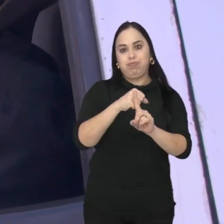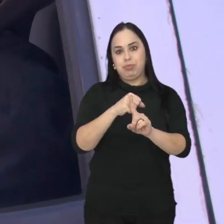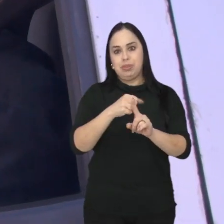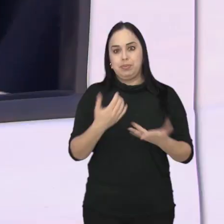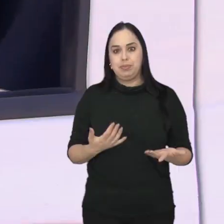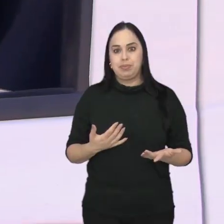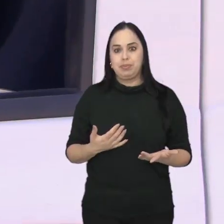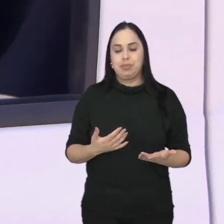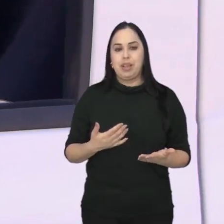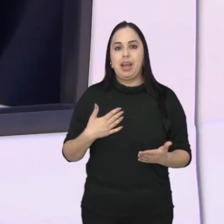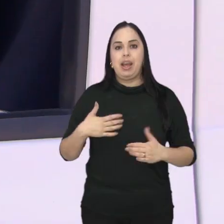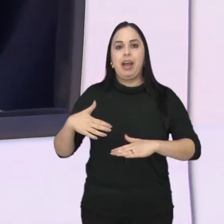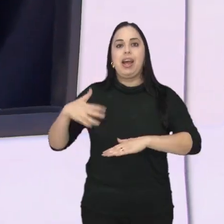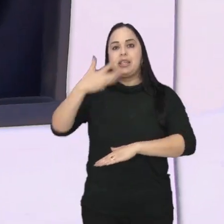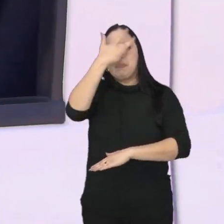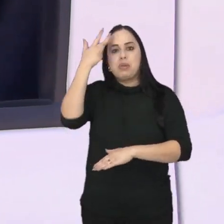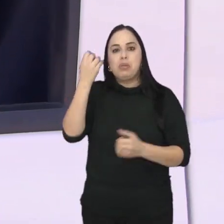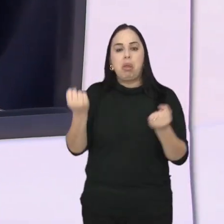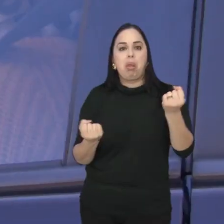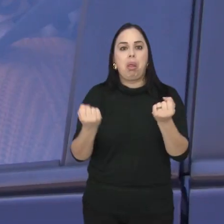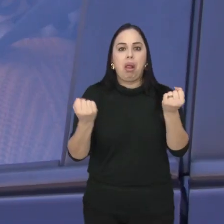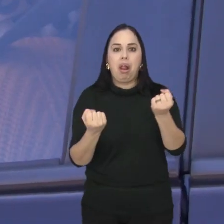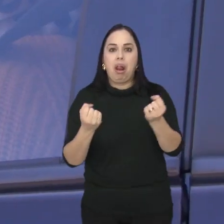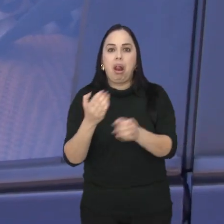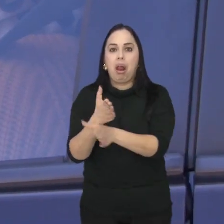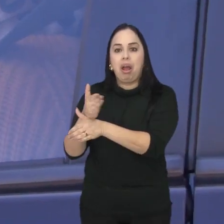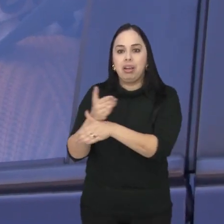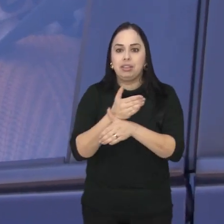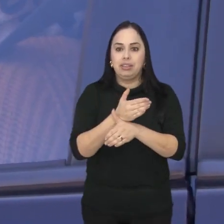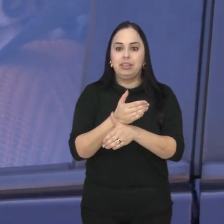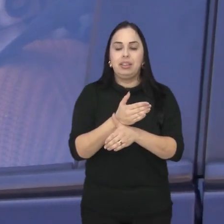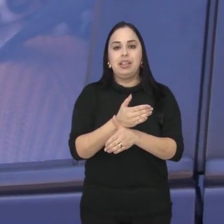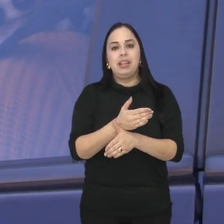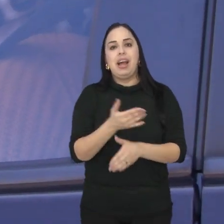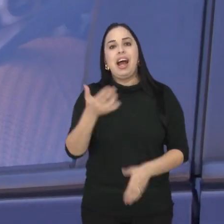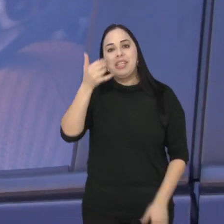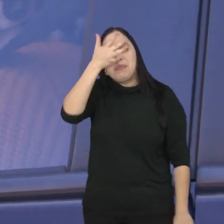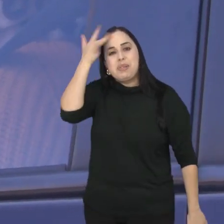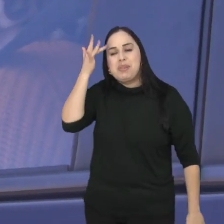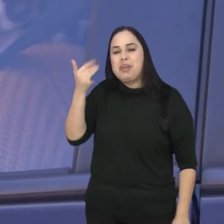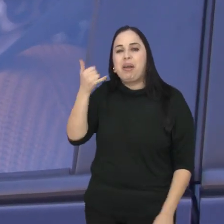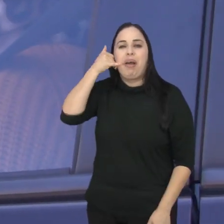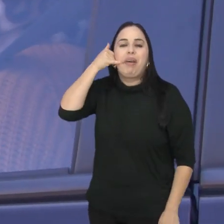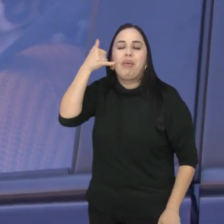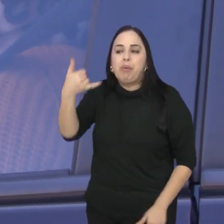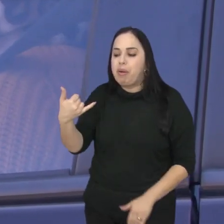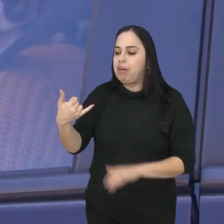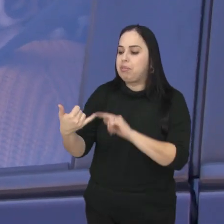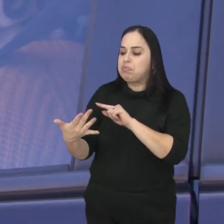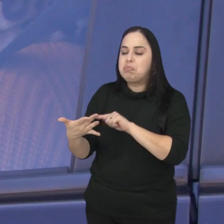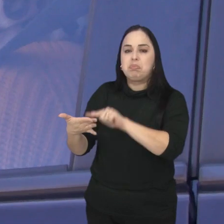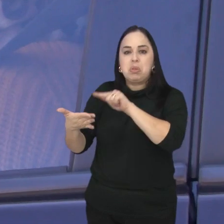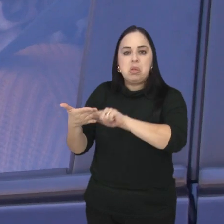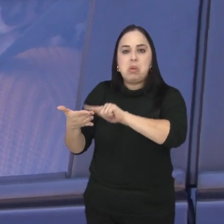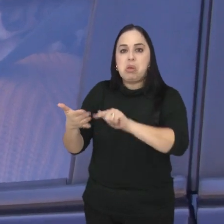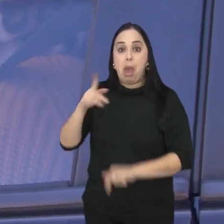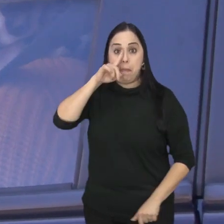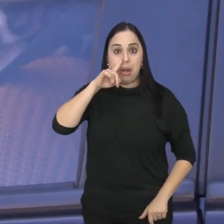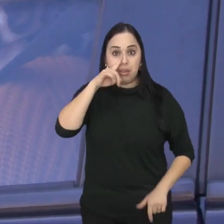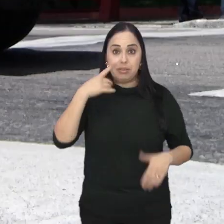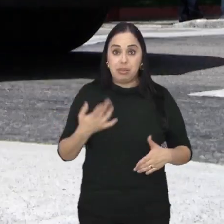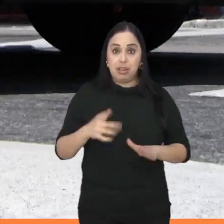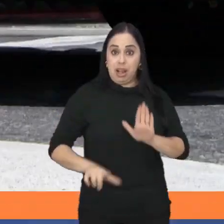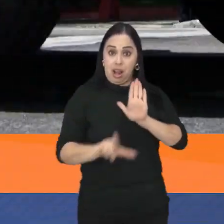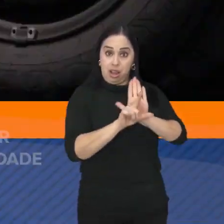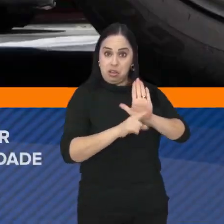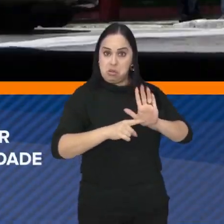grande tragédia, né? O pessoal comete fácil usando o celular. A gente está no trânsito, aí tem aqueles que ficam o tempo todo no celular, né? Que é muito perigoso